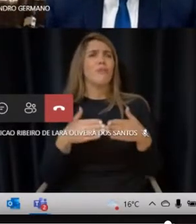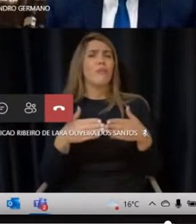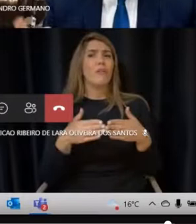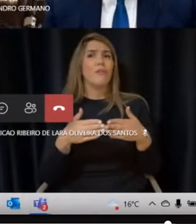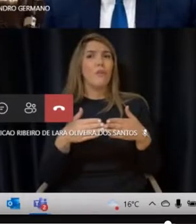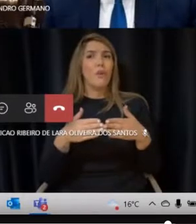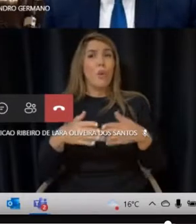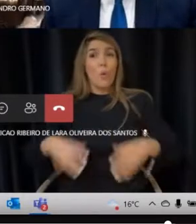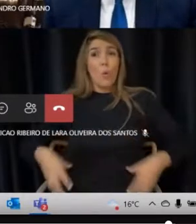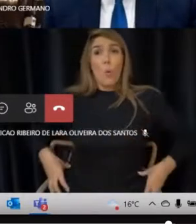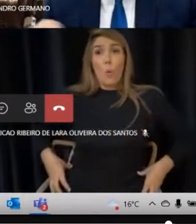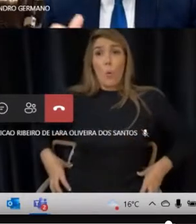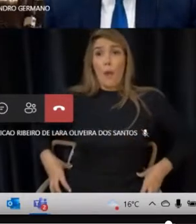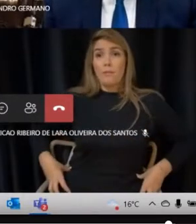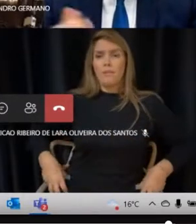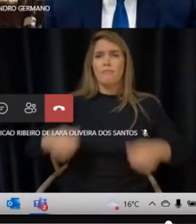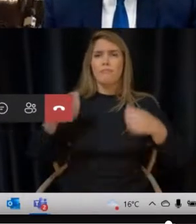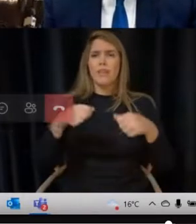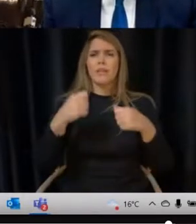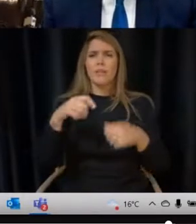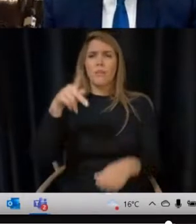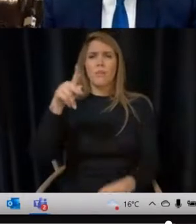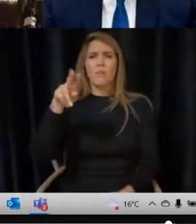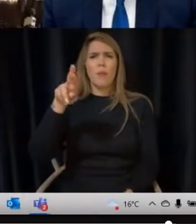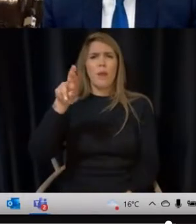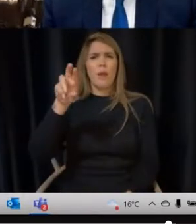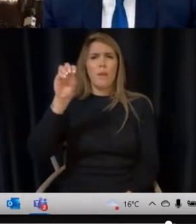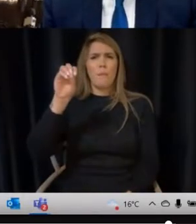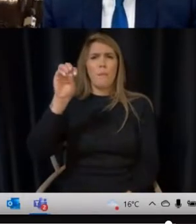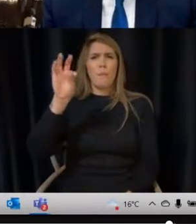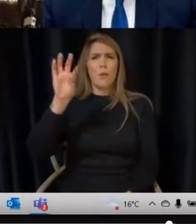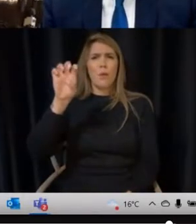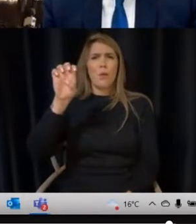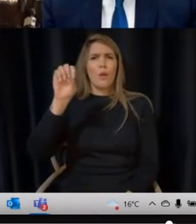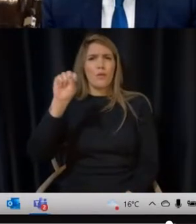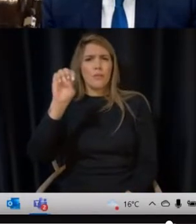quadril. Eu vindo a óbito, no futuro, essa prótese pode ser doada?